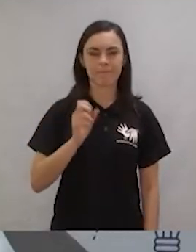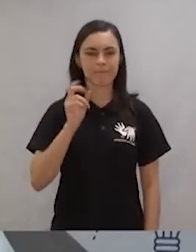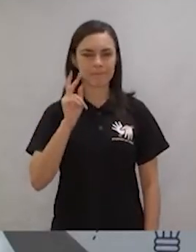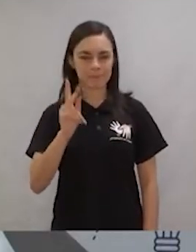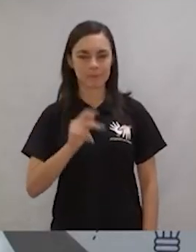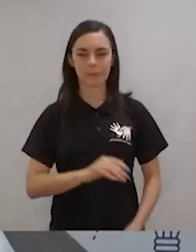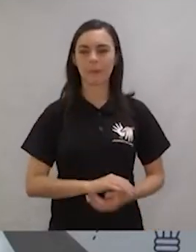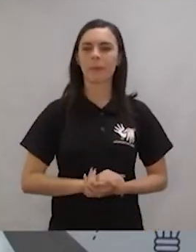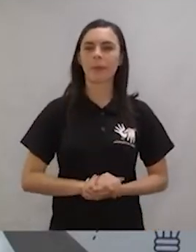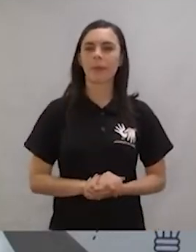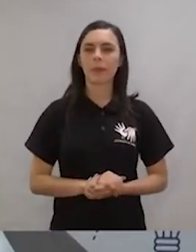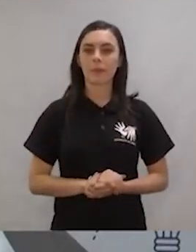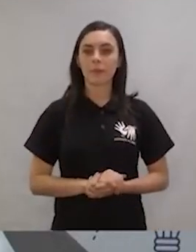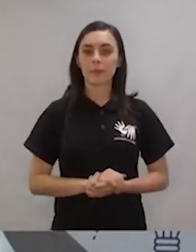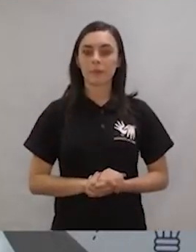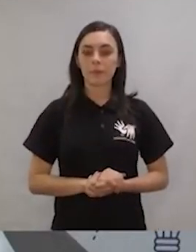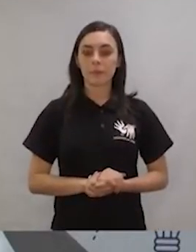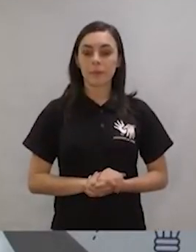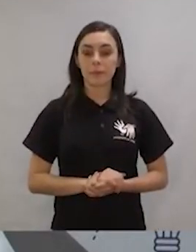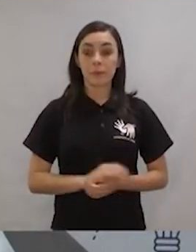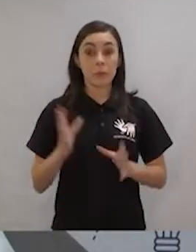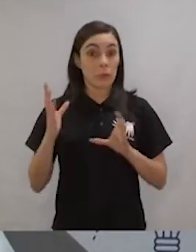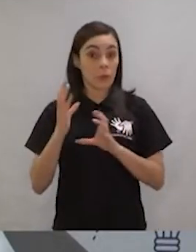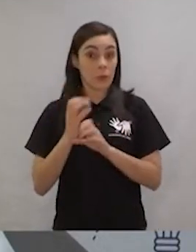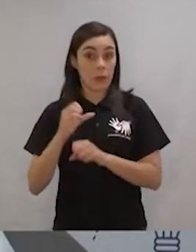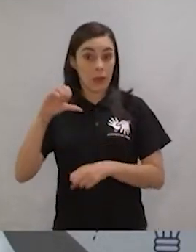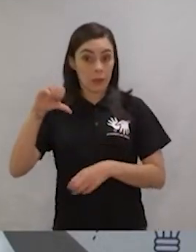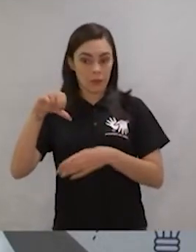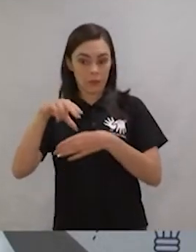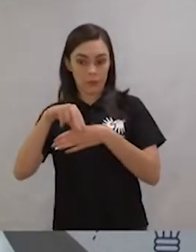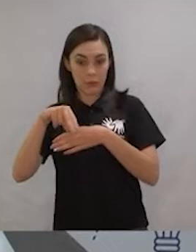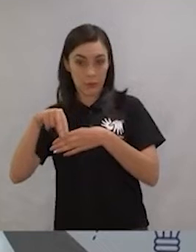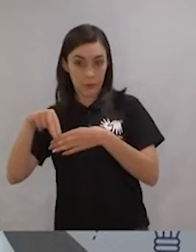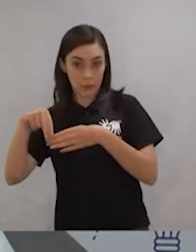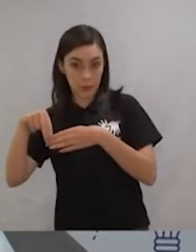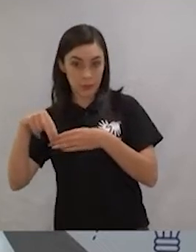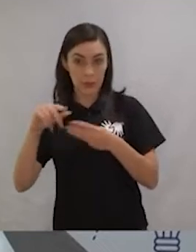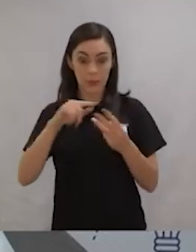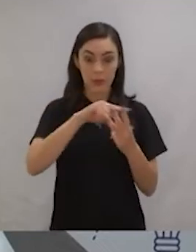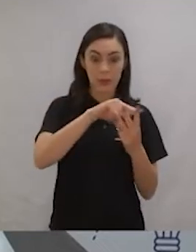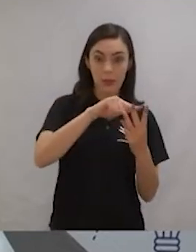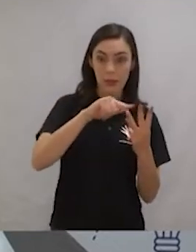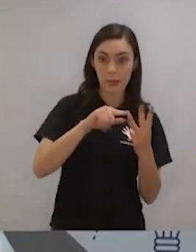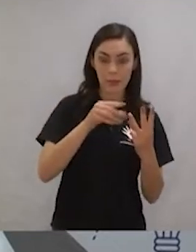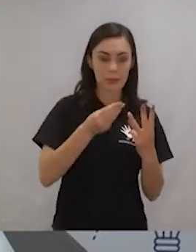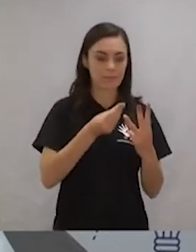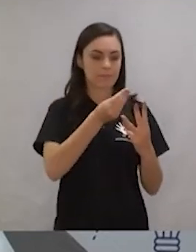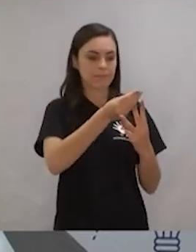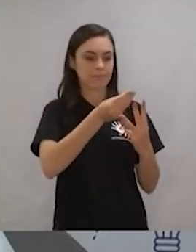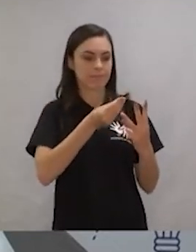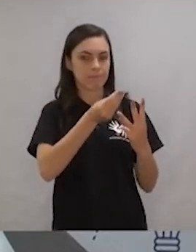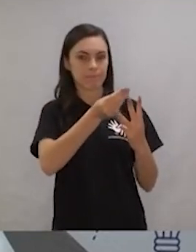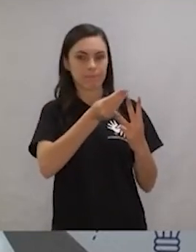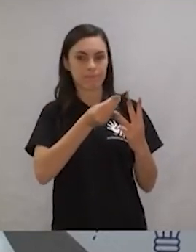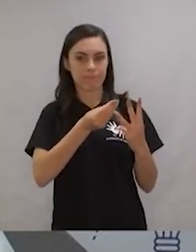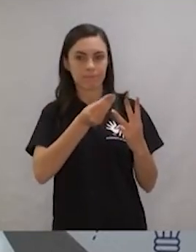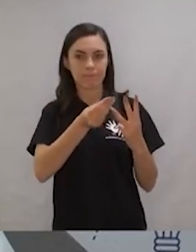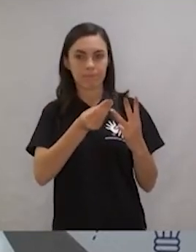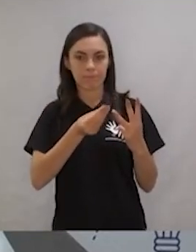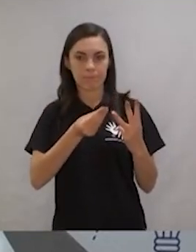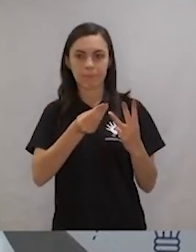lá. Eu tenho 9 grampos e vou distribuir, vou